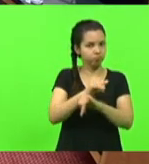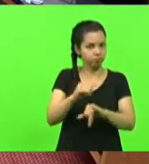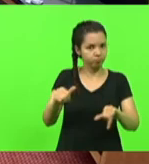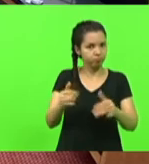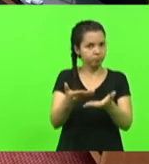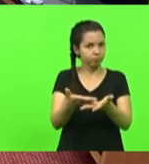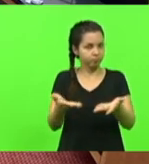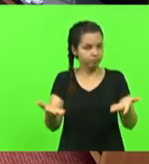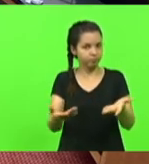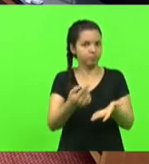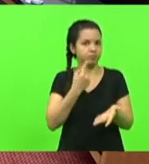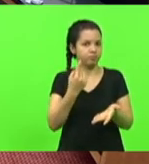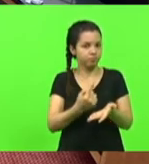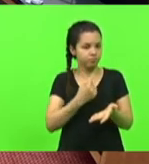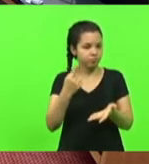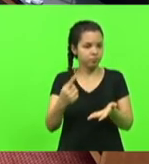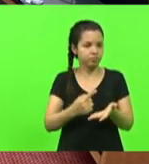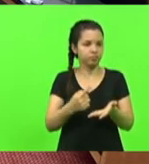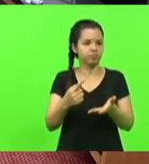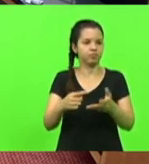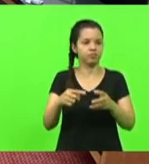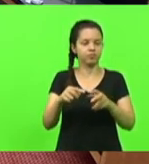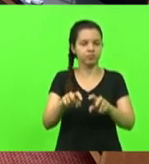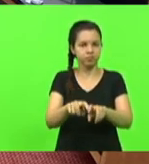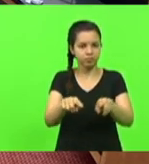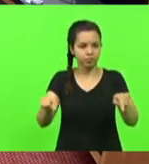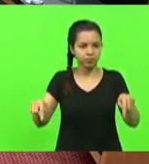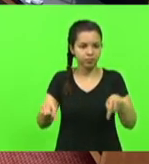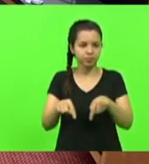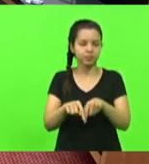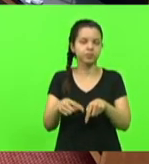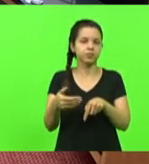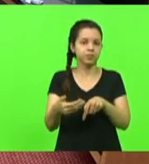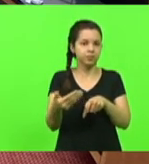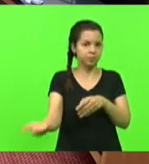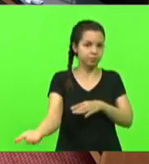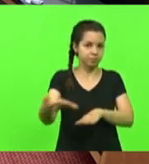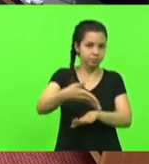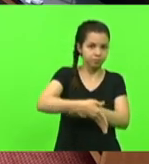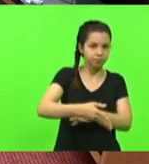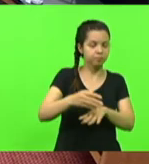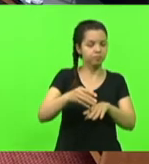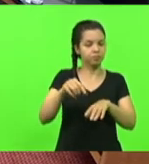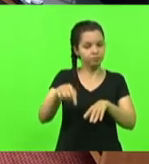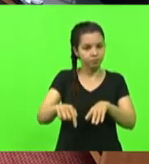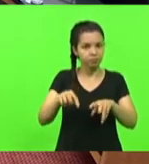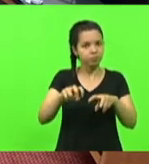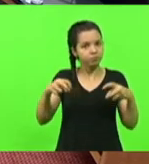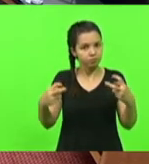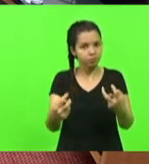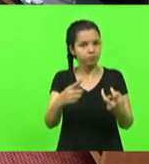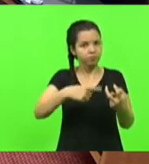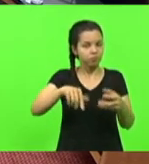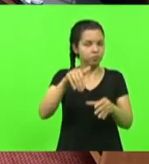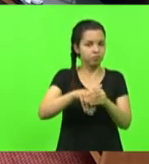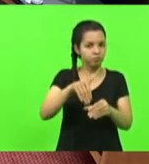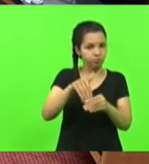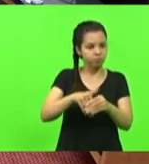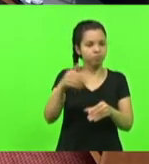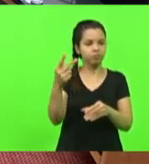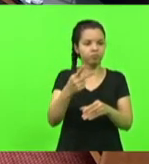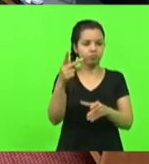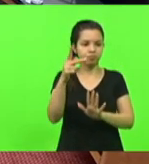os colegas deputados que estão em seus gabinetes para que venham até o plenário para que a gente possa votar em segundo turno nesse projeto